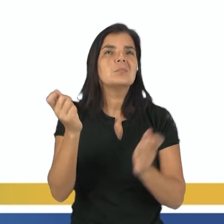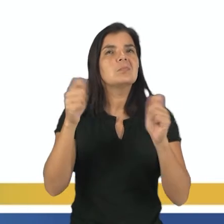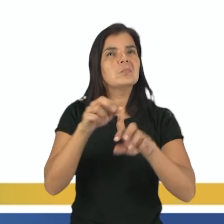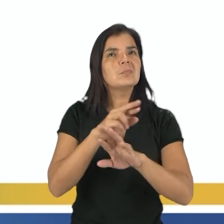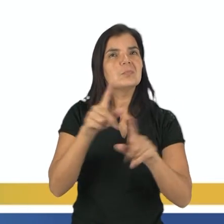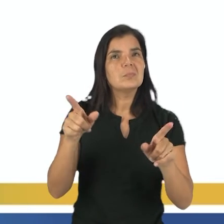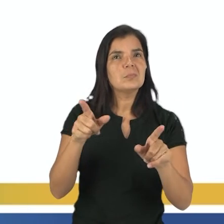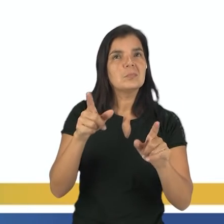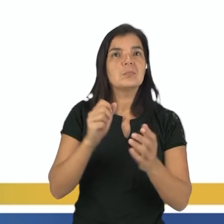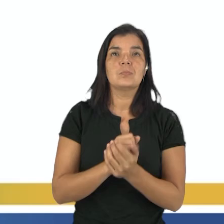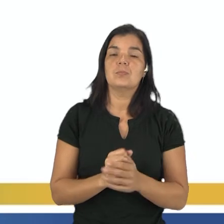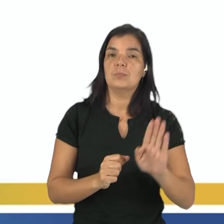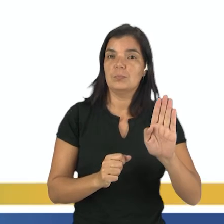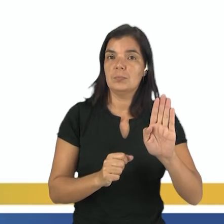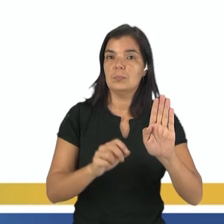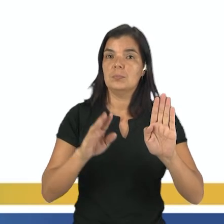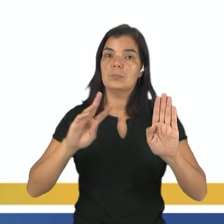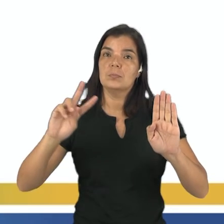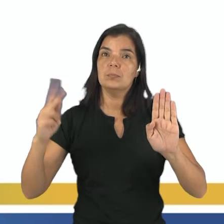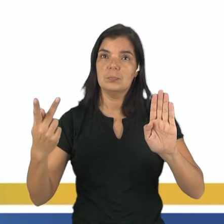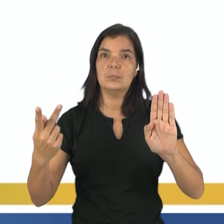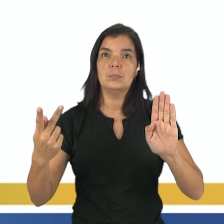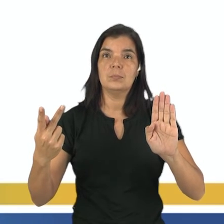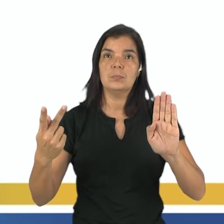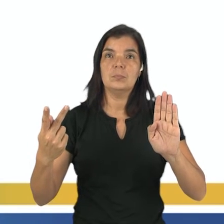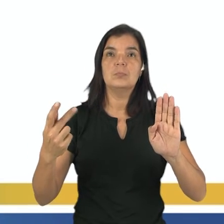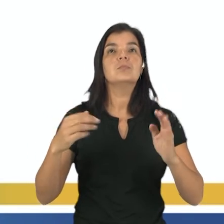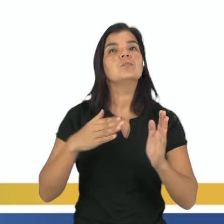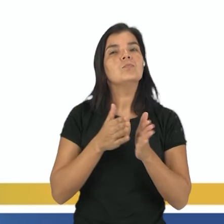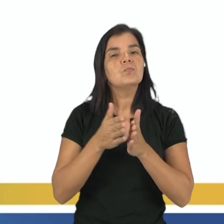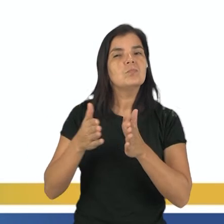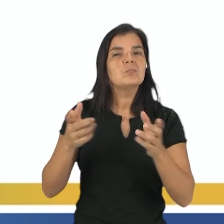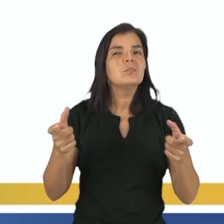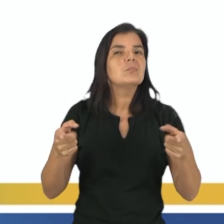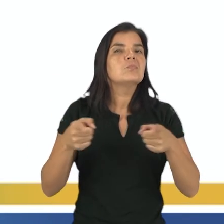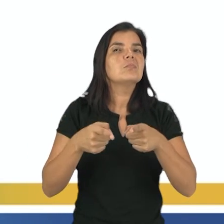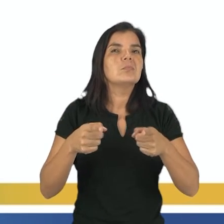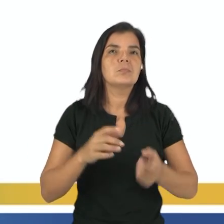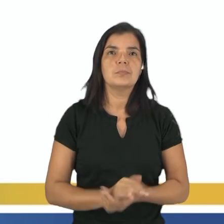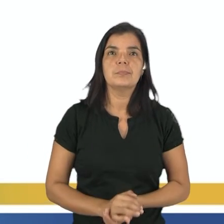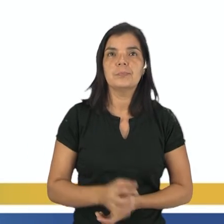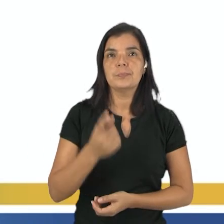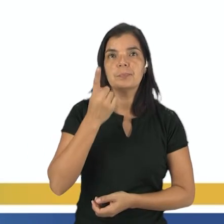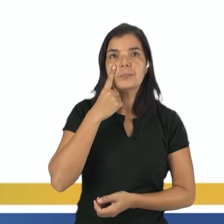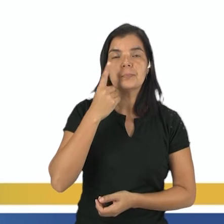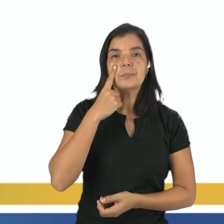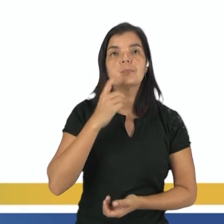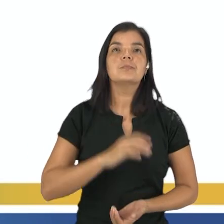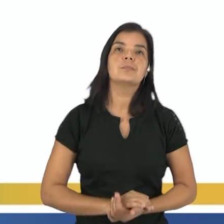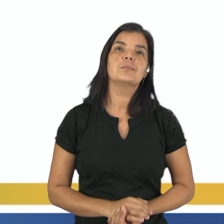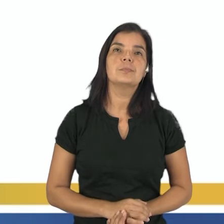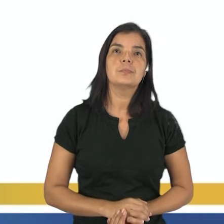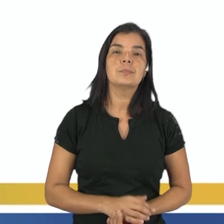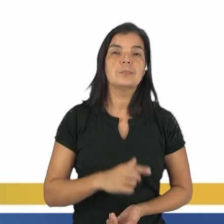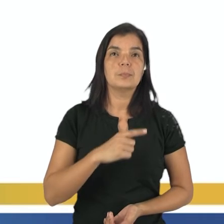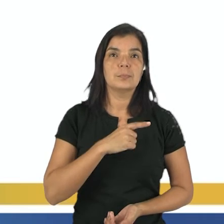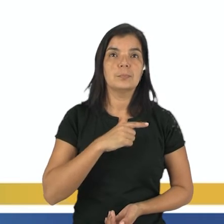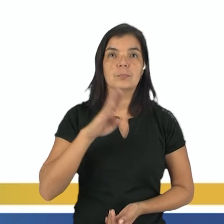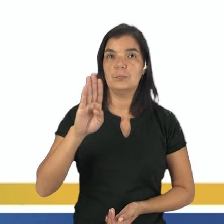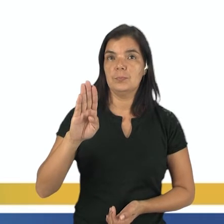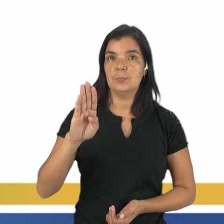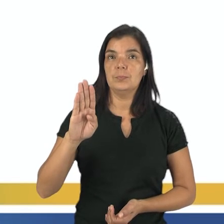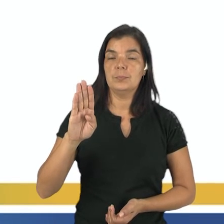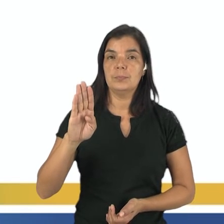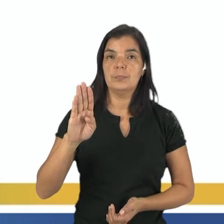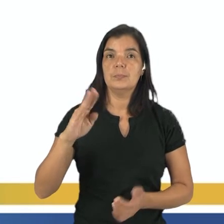pode ir de B até H usando o caminho mais curto? Então, observe aqui essa joaninha. Ela tem que sair de B,